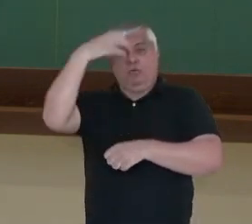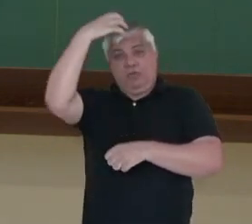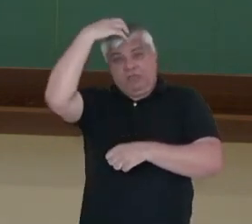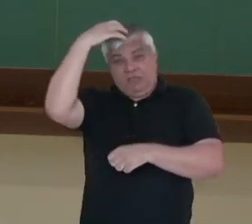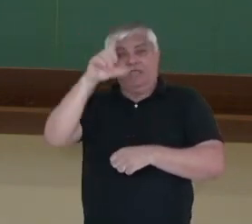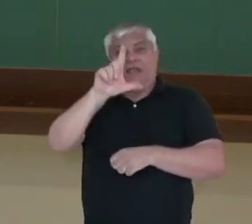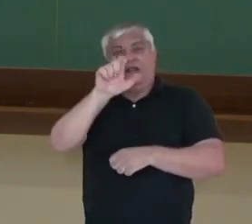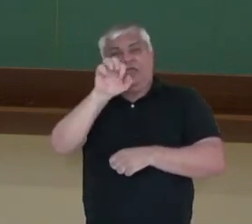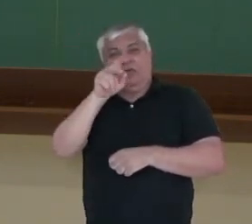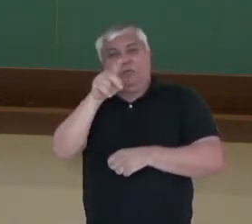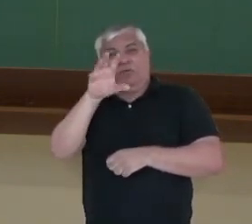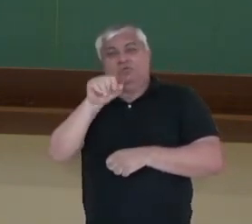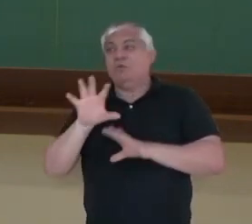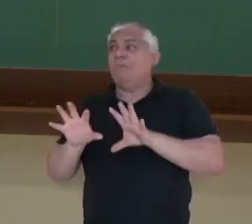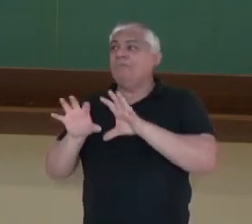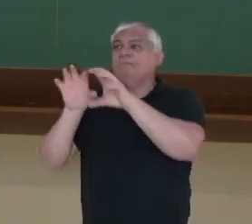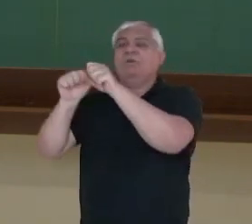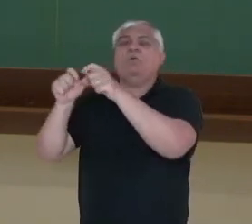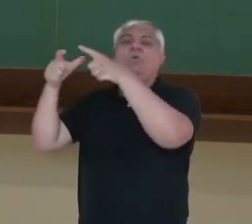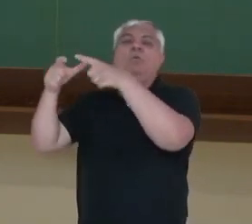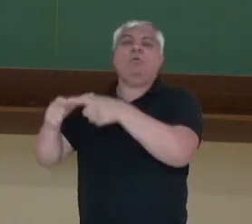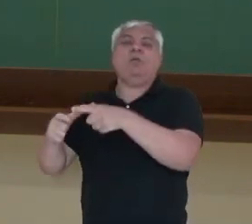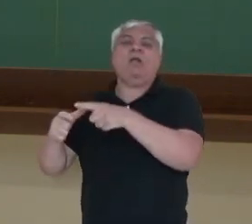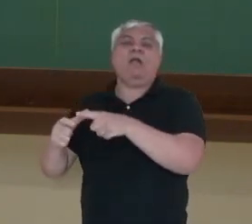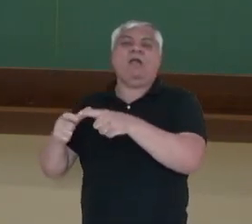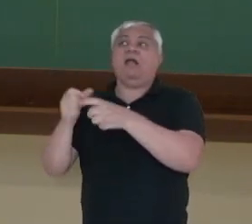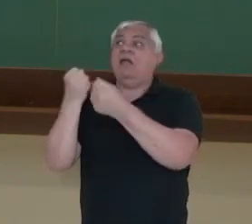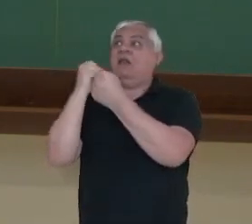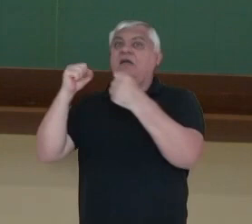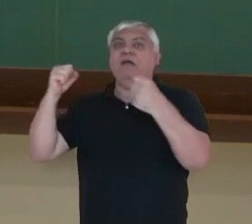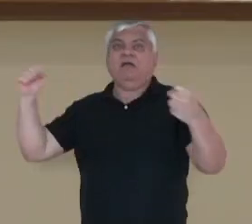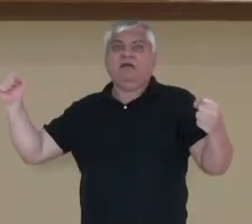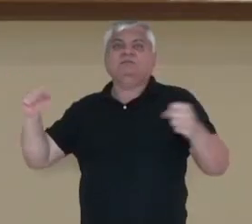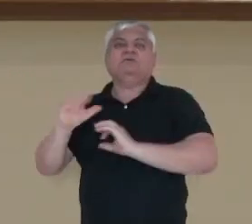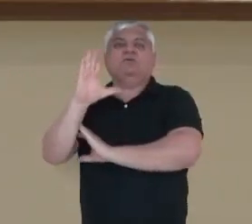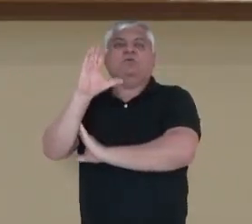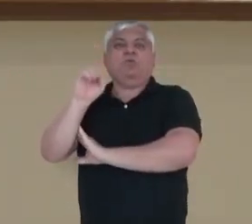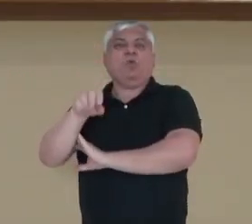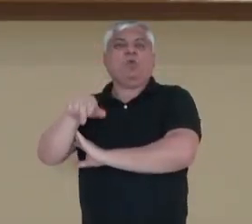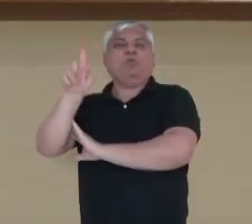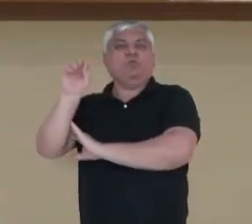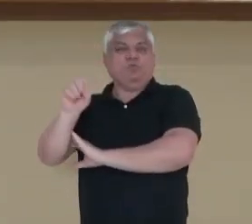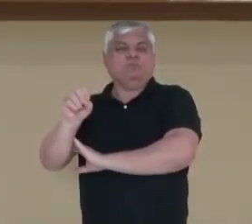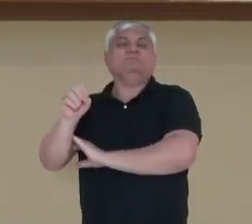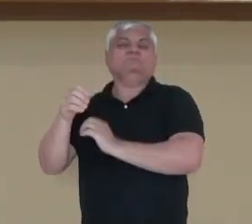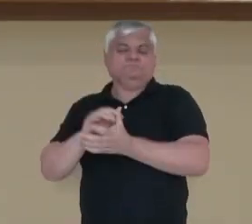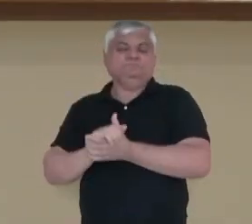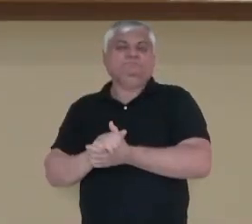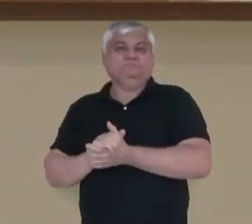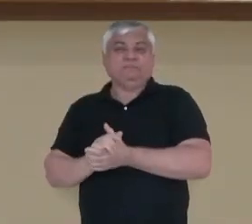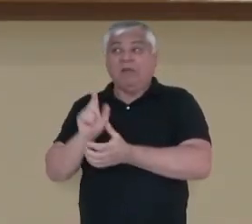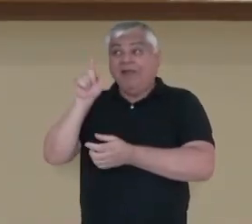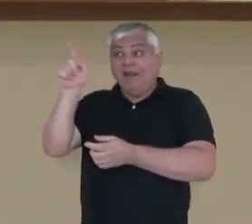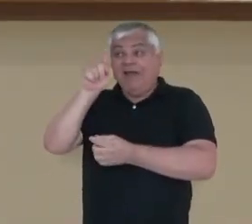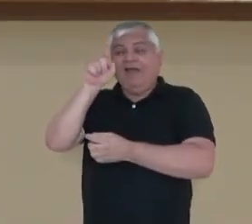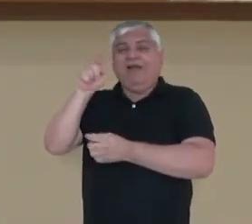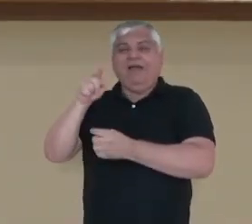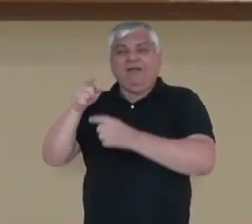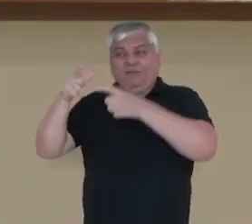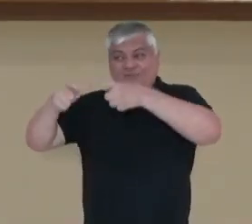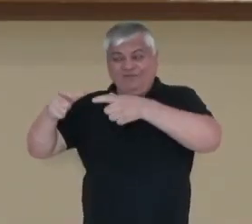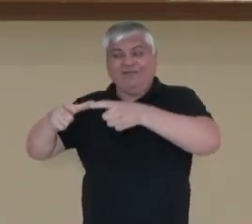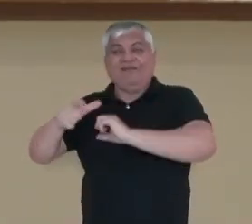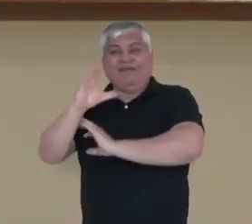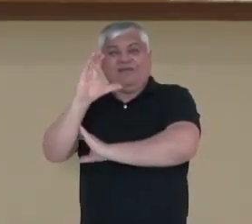se apropriando de um território bastante extenso, que era o Congo. Lá, o rei Leopoldo II